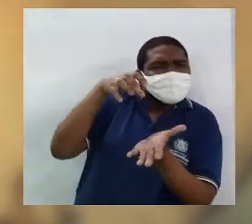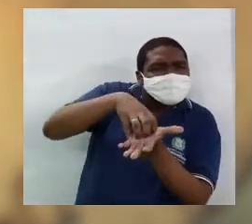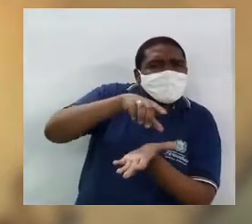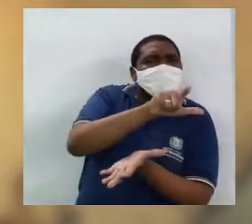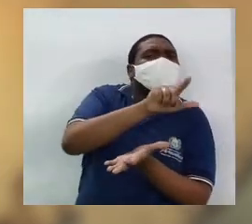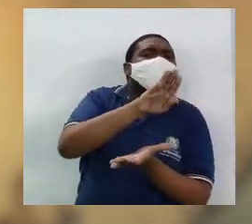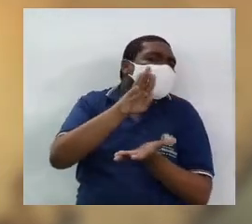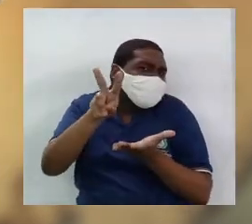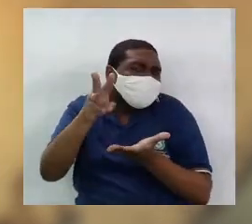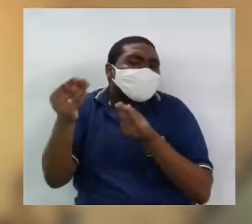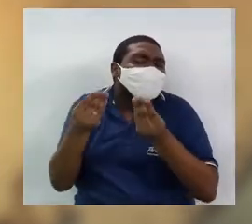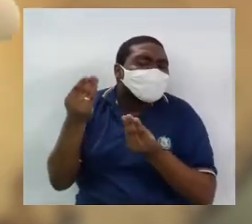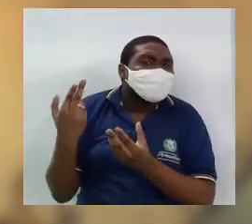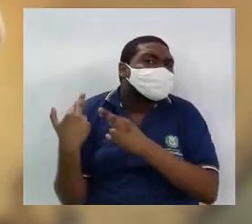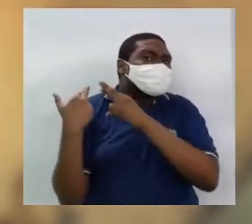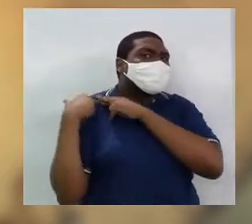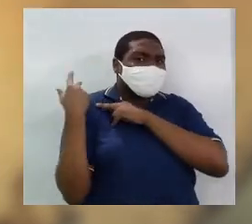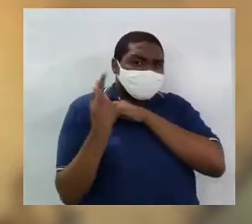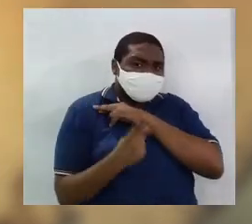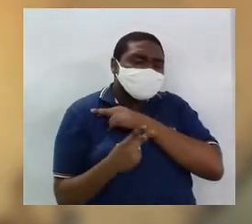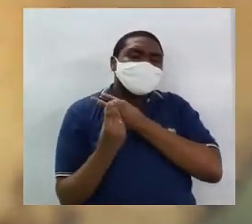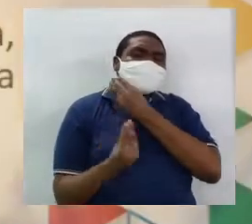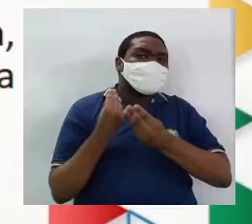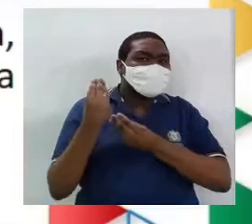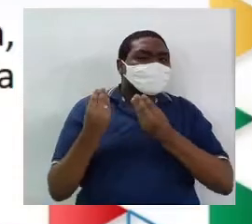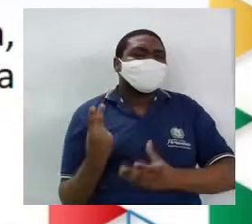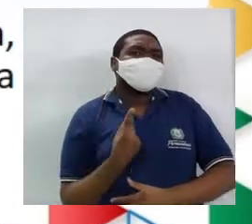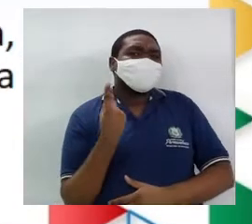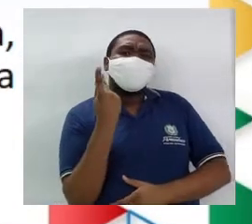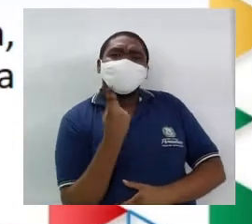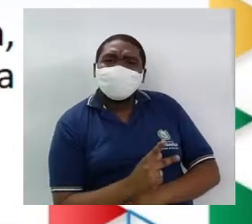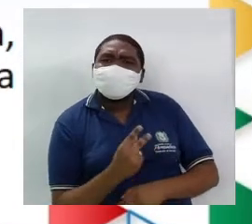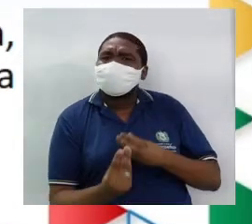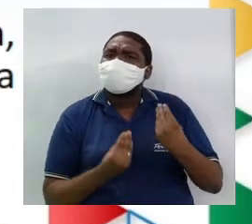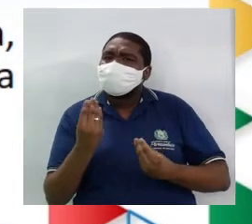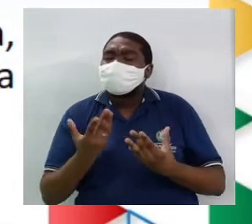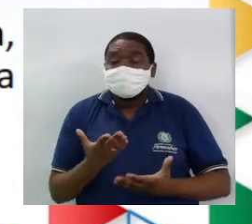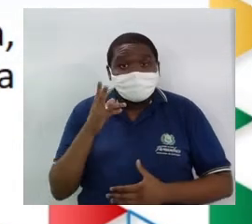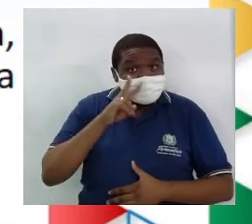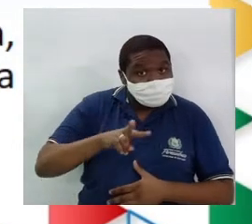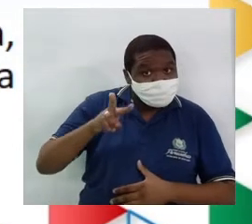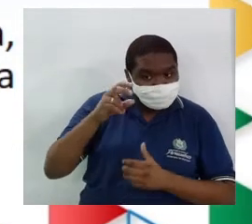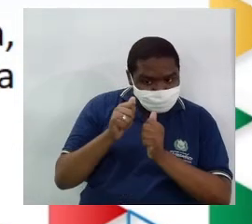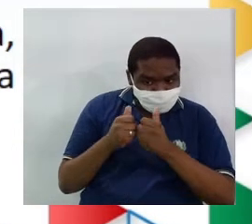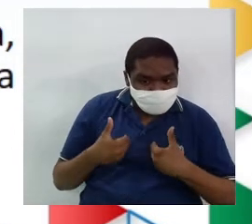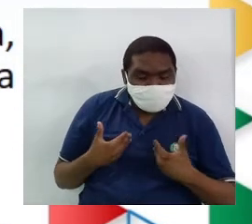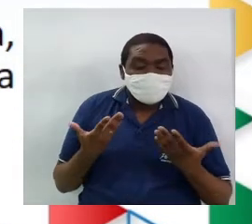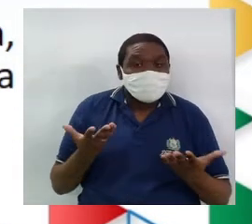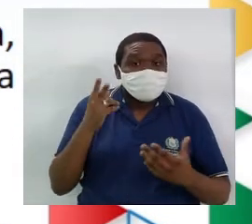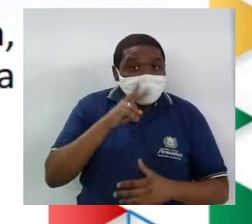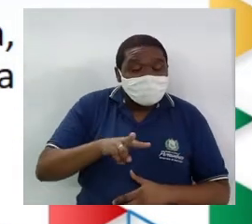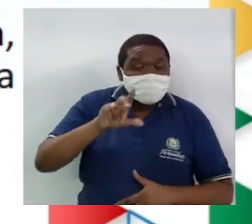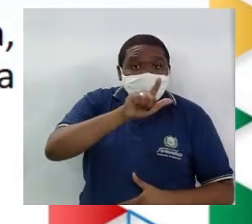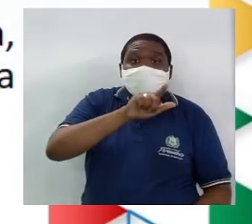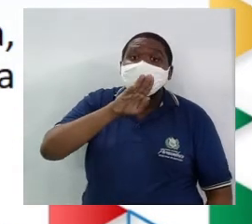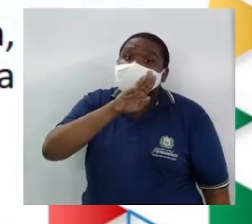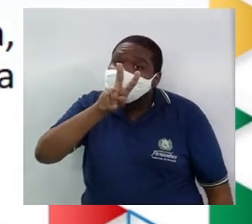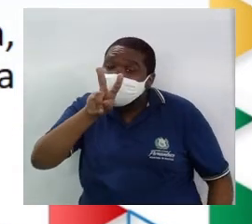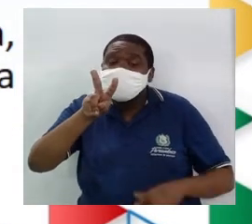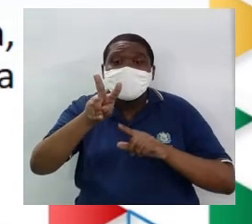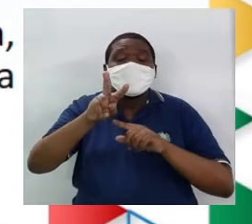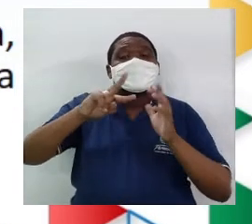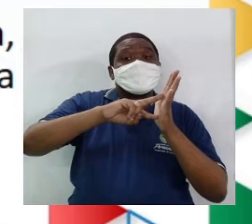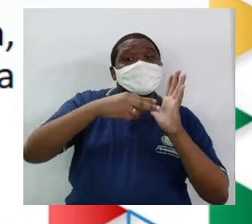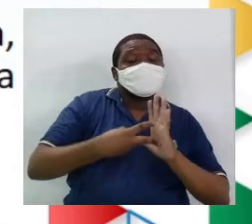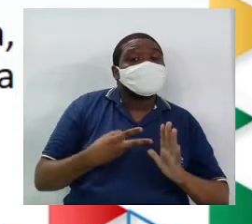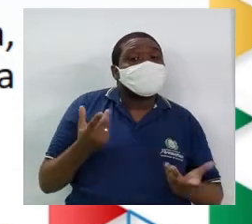sua missão e de seus valores. Na tela, acompanhem comigo. Escutem, a LBV é uma